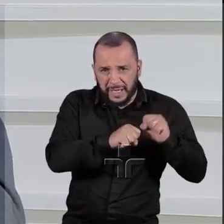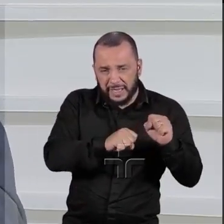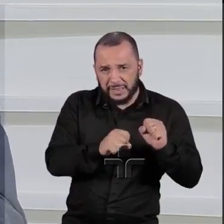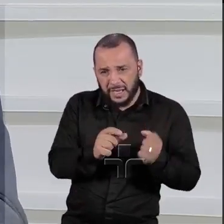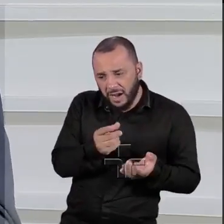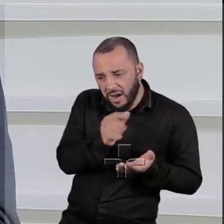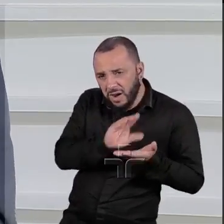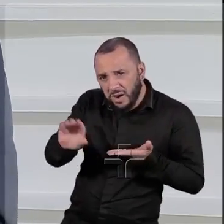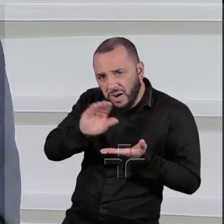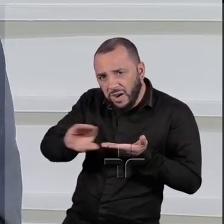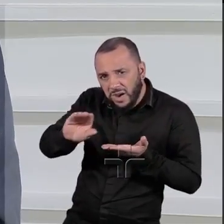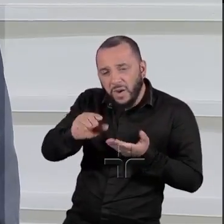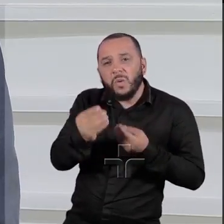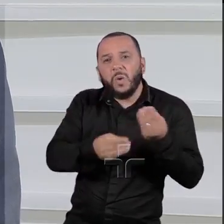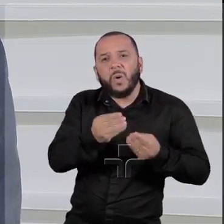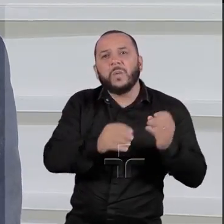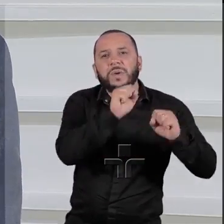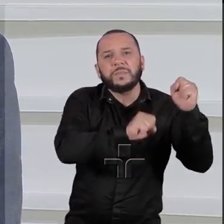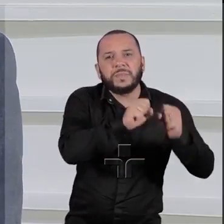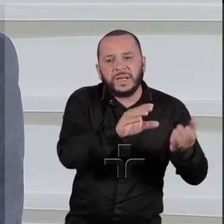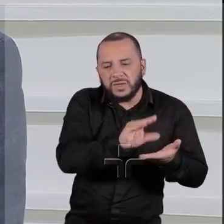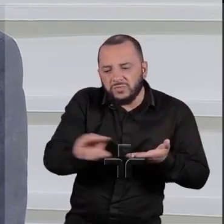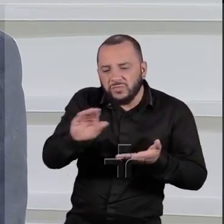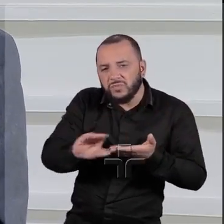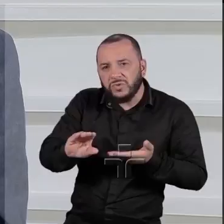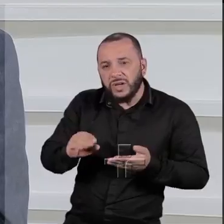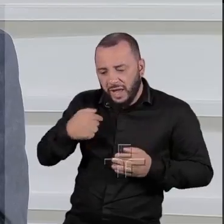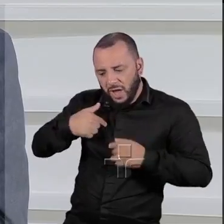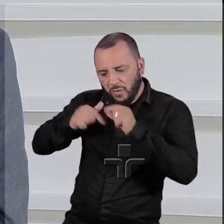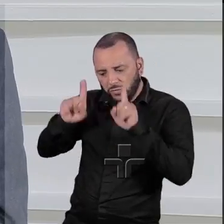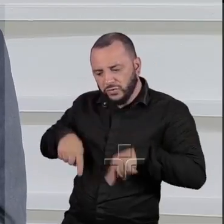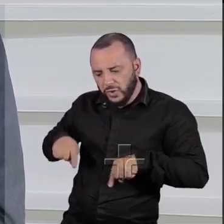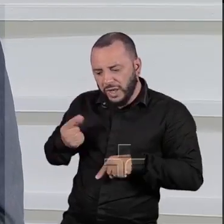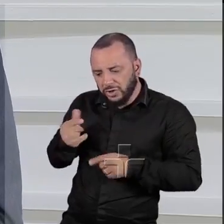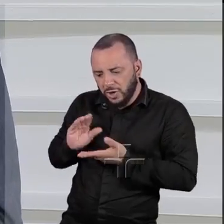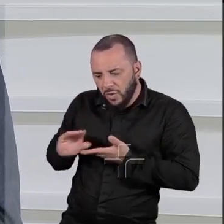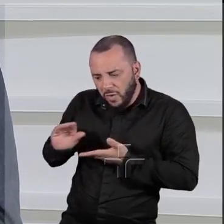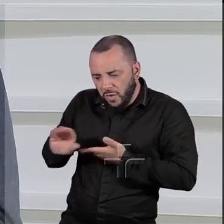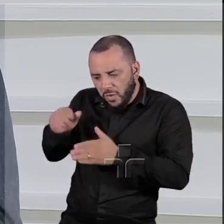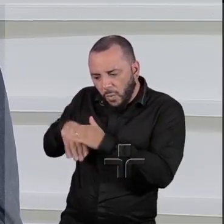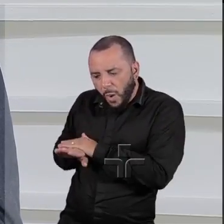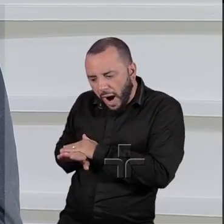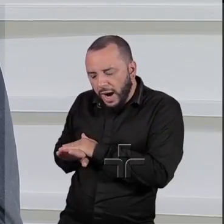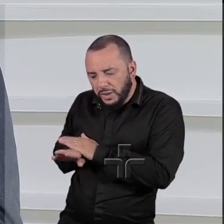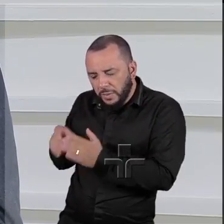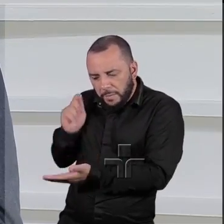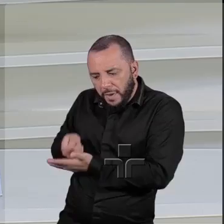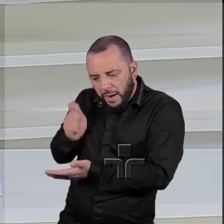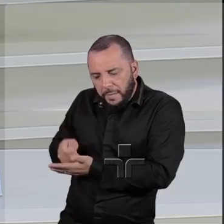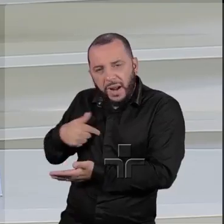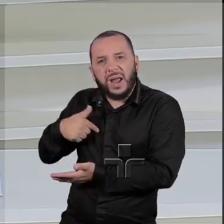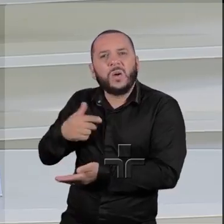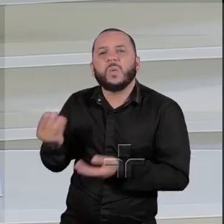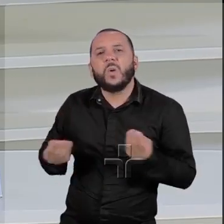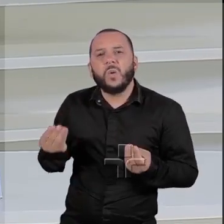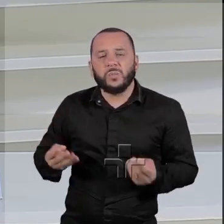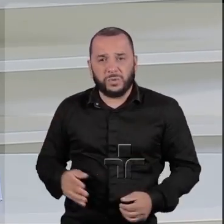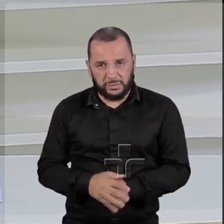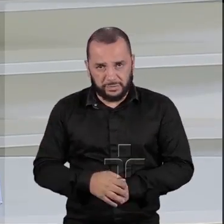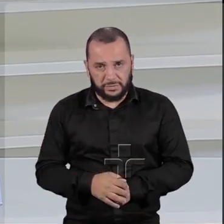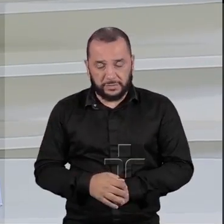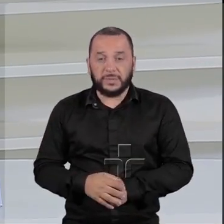Qual seria a contribuição da empresa nesse sistema? Hélio, deixa eu só falar, depois porque eu e o Hélio, nas